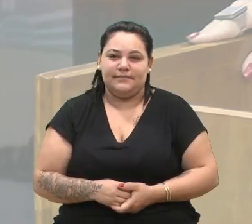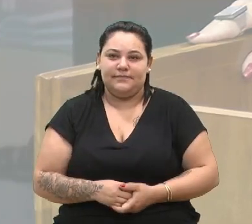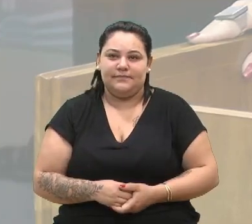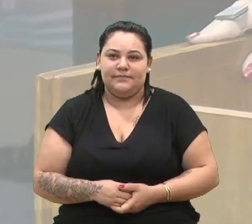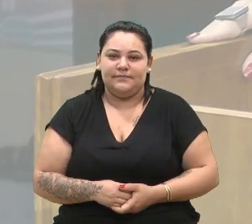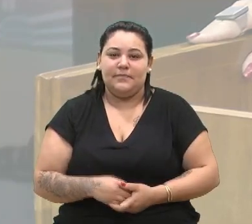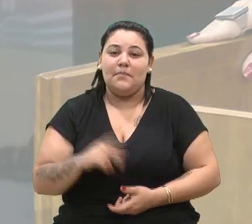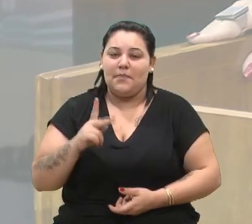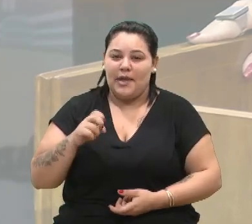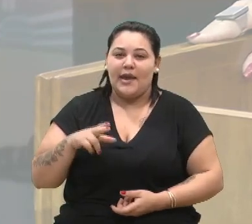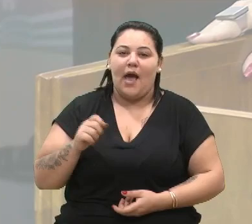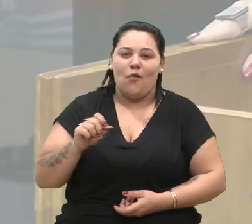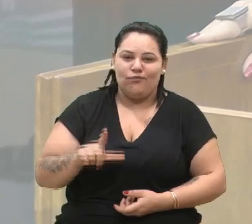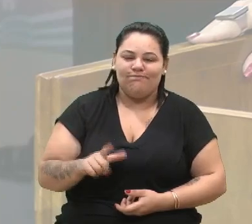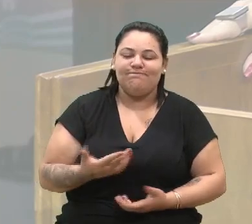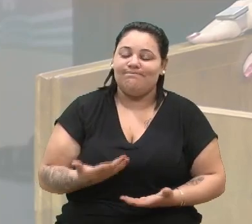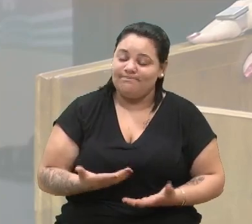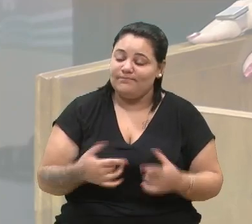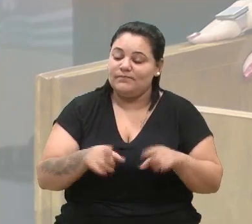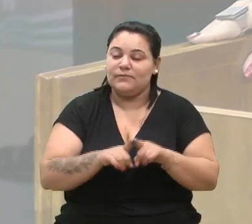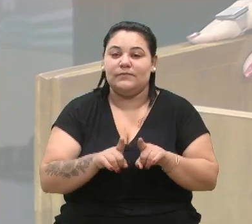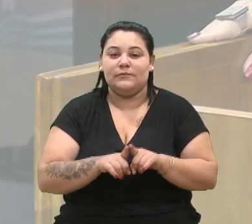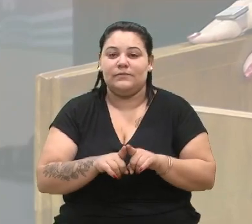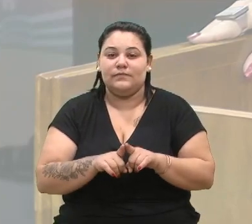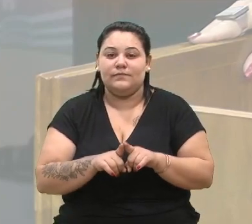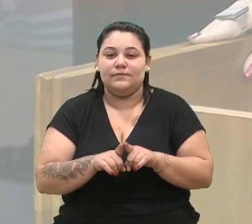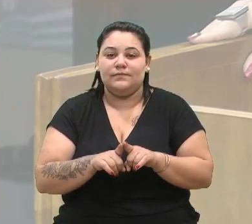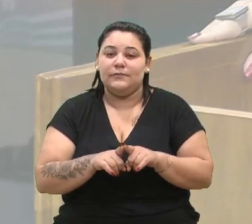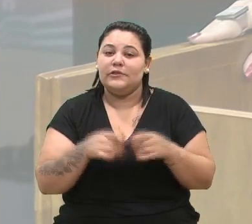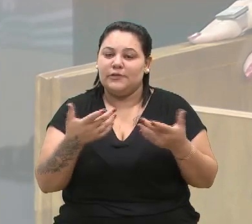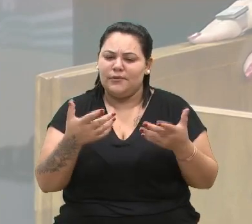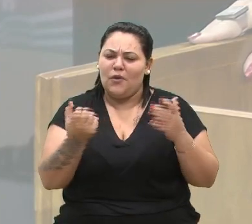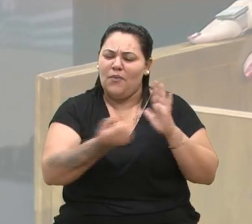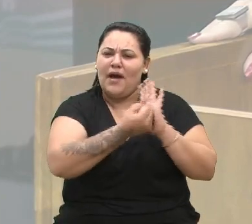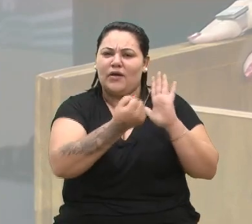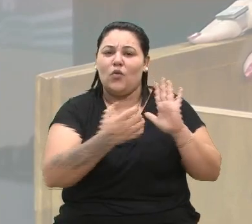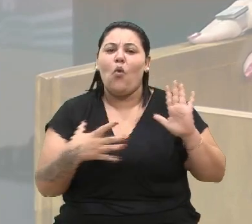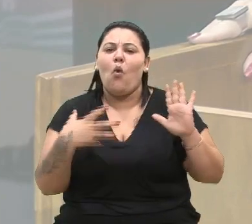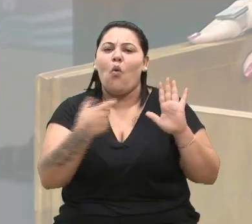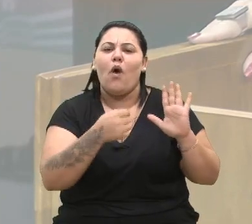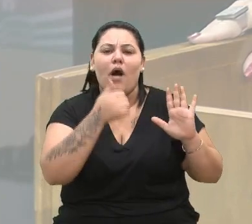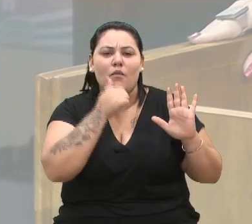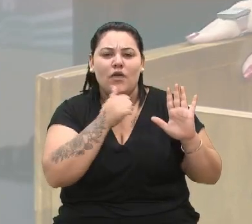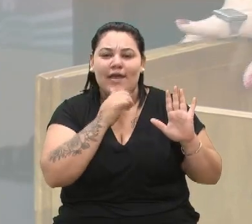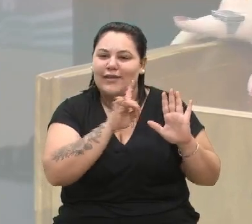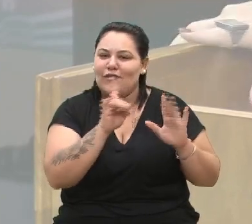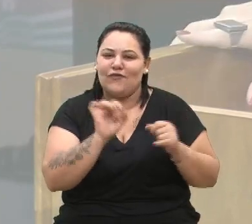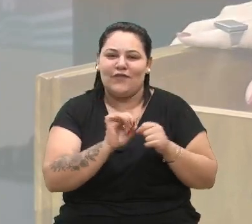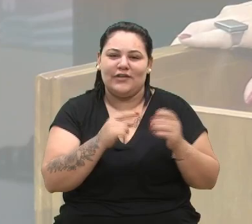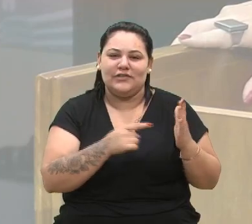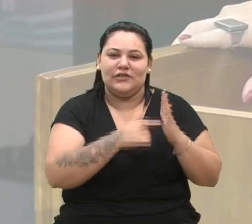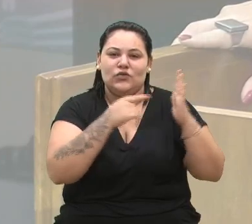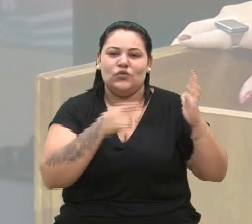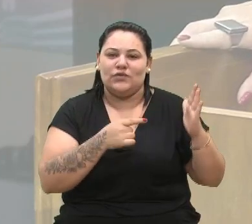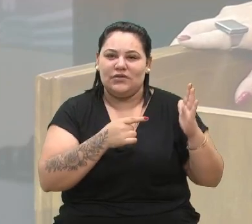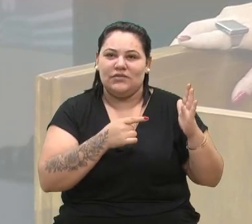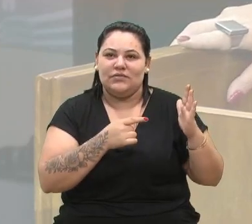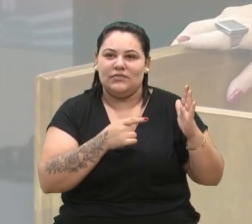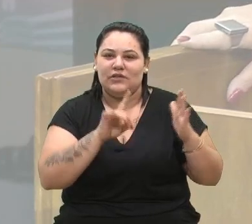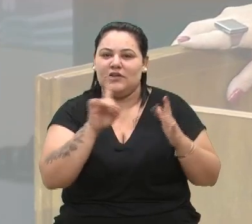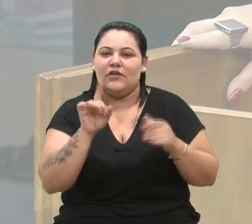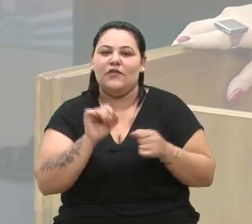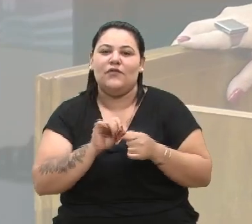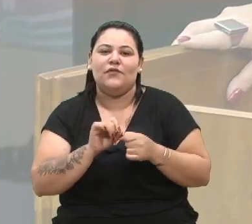e penal. Então, isso é emblemático. Quantas mulheres não denunciam para não dizer que não